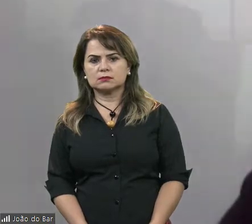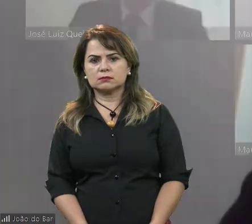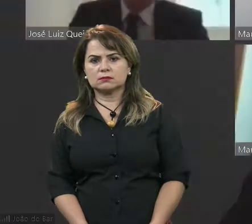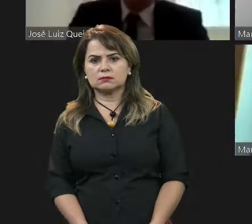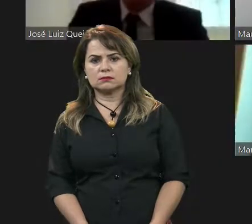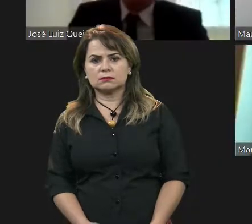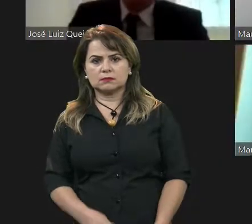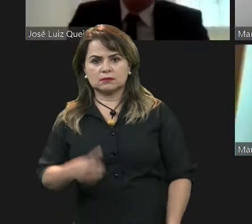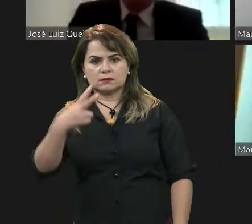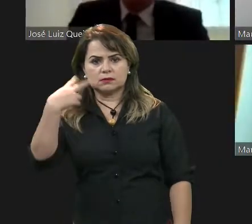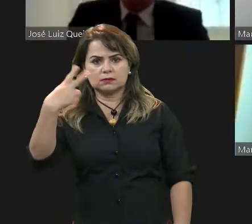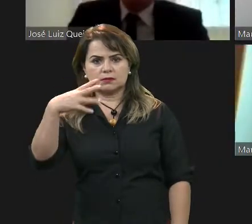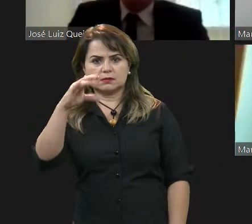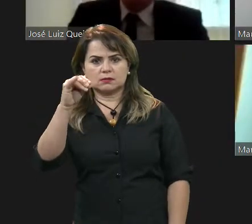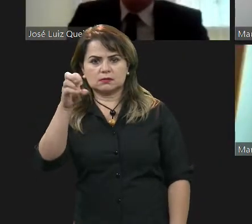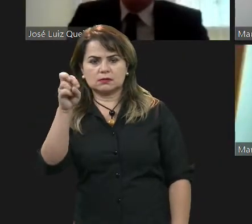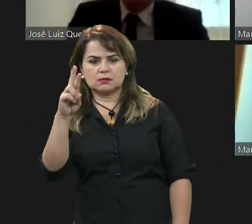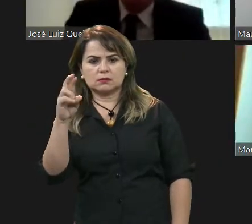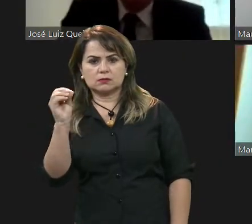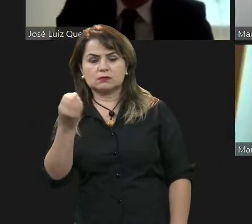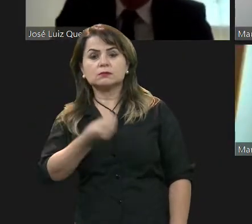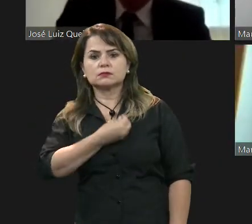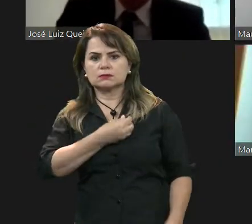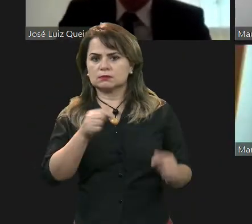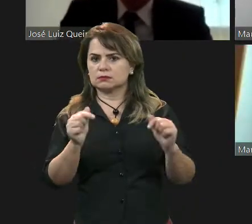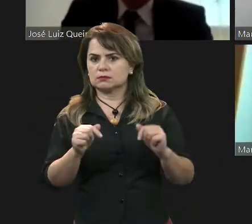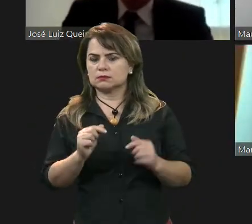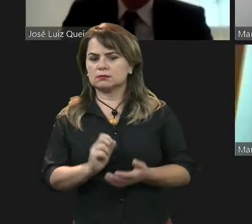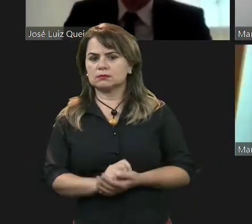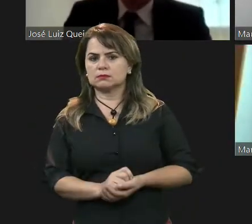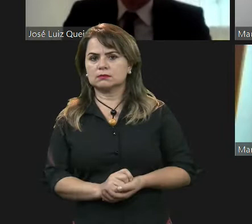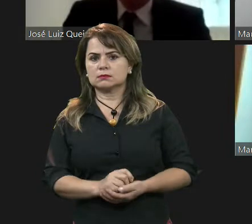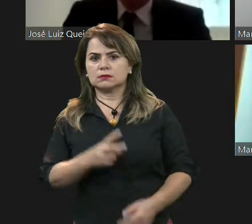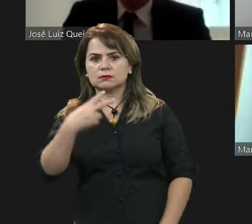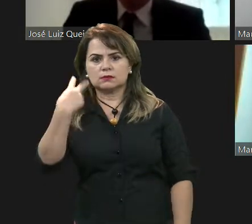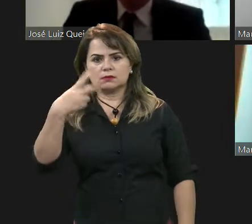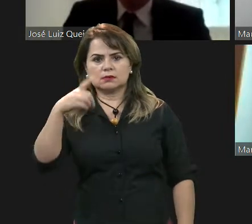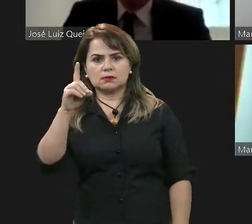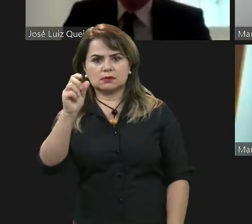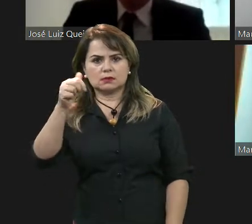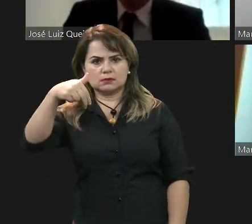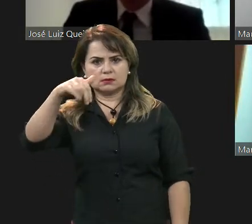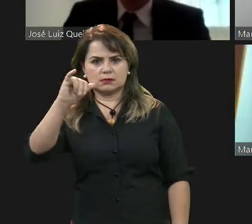Cícero do Ceás. Presente. Vereador Danilo da Saúde.